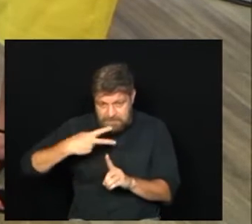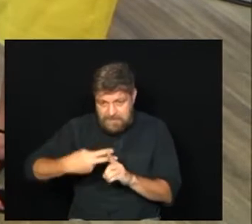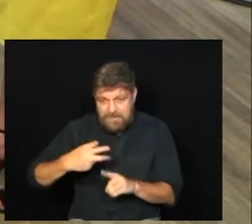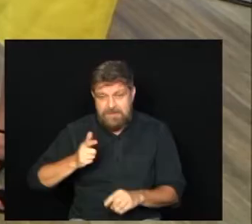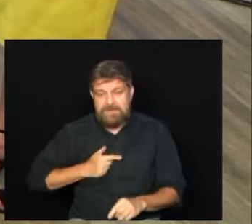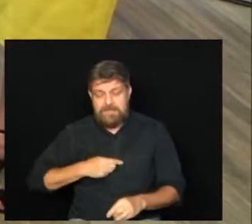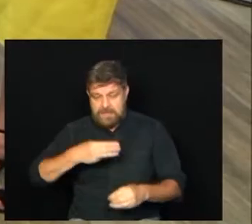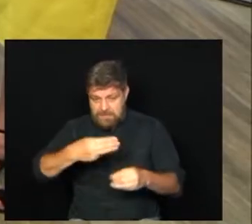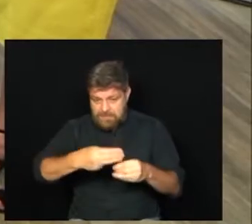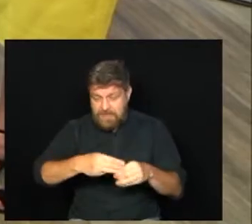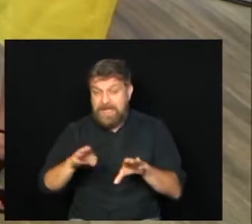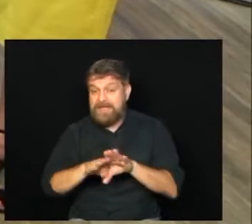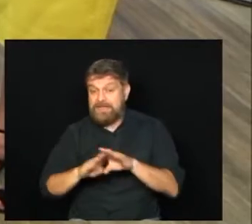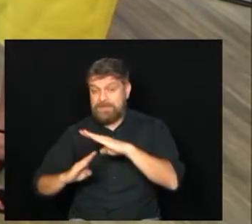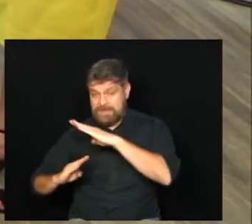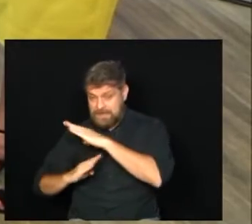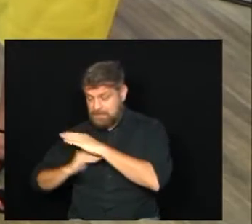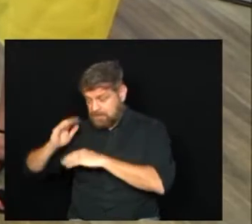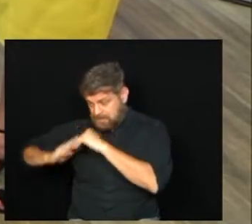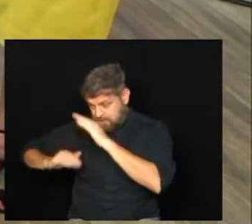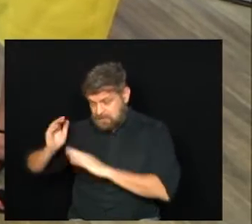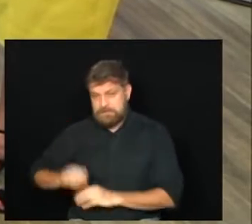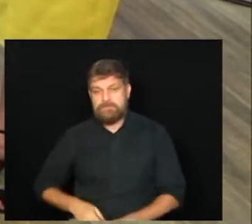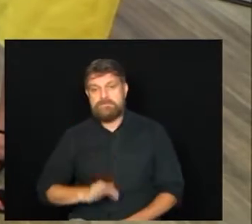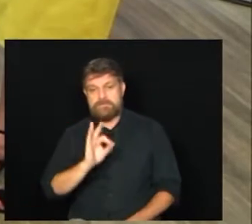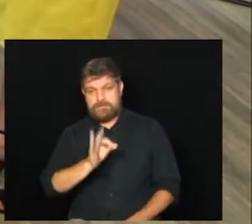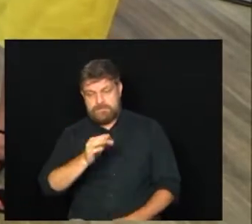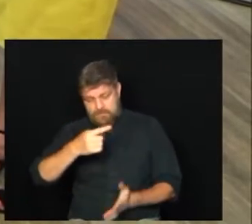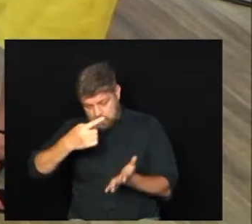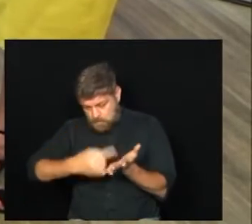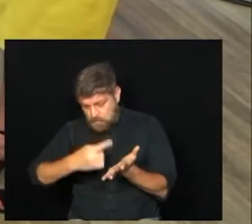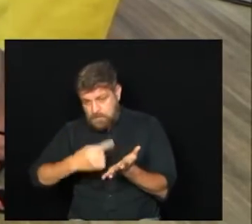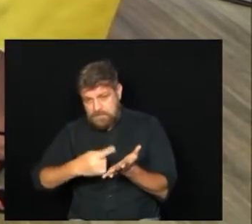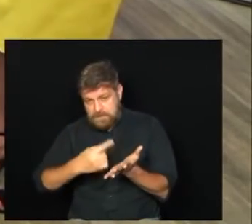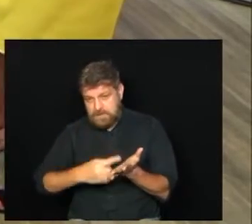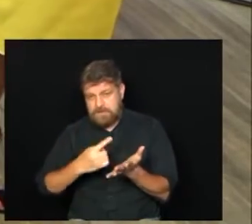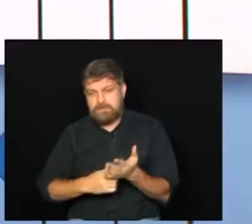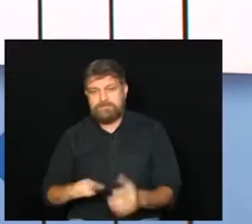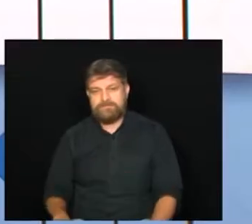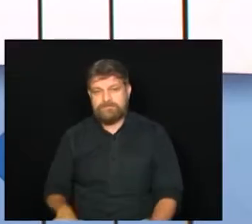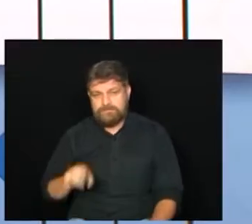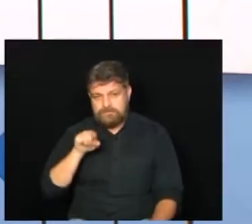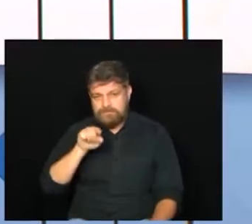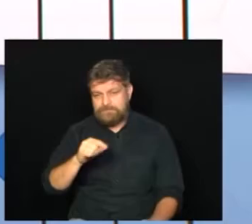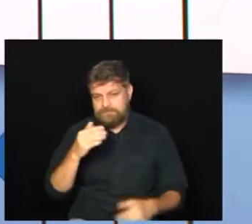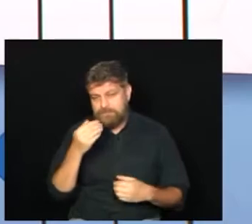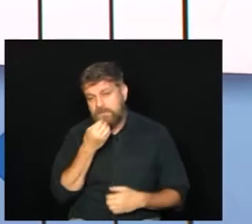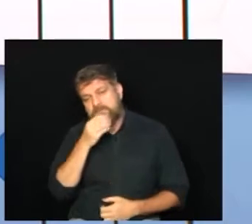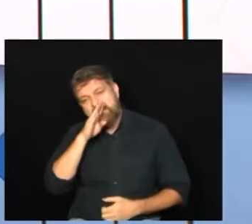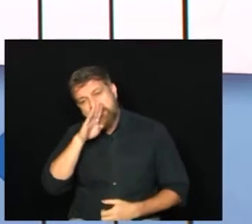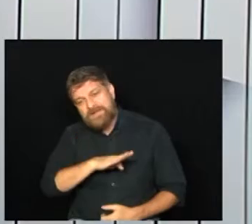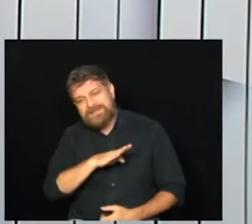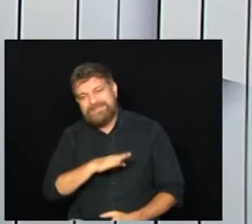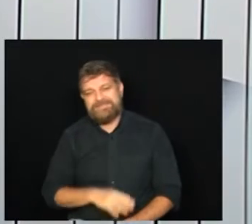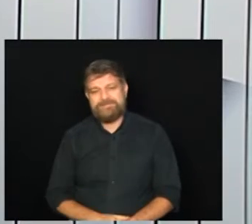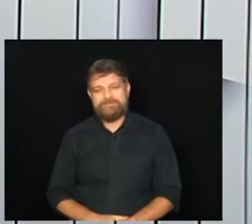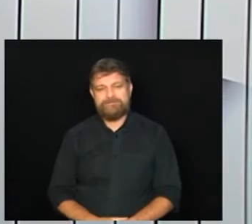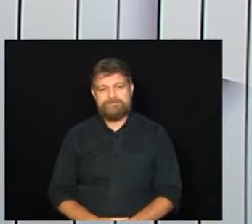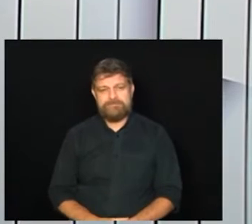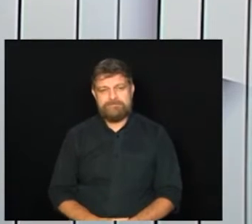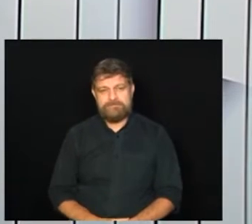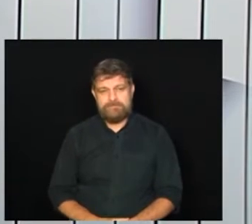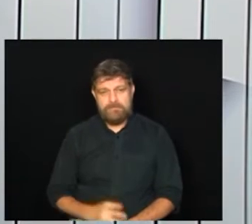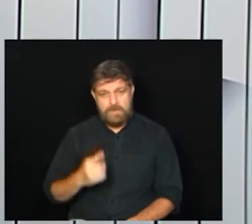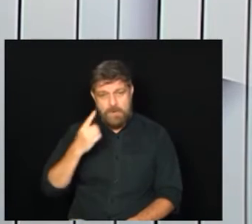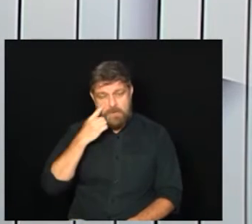tanto da metrópole de Campinas quanto aqui da Câmara. Volto amanhã, combinado. E para você, uma boa tarde.